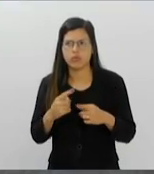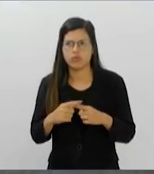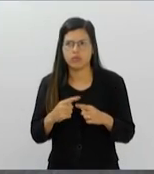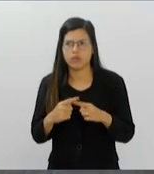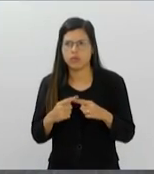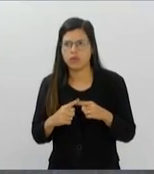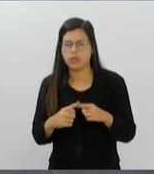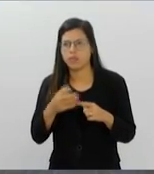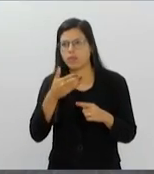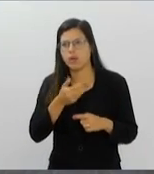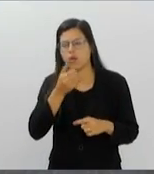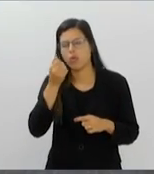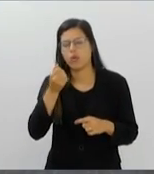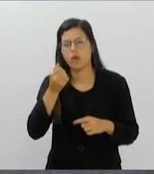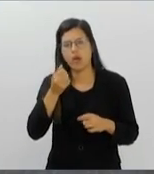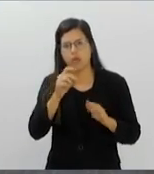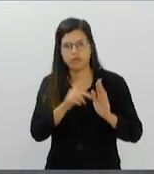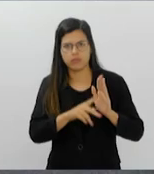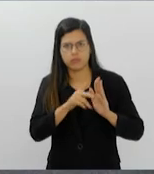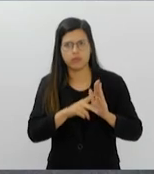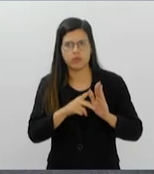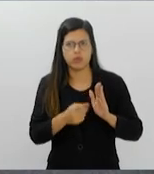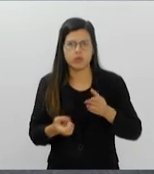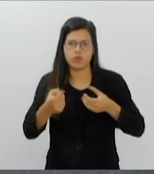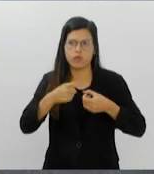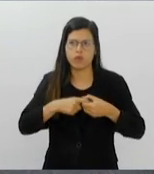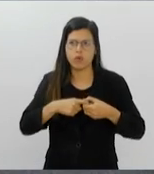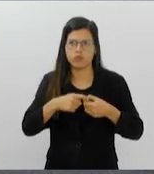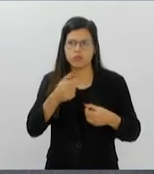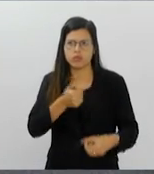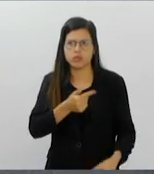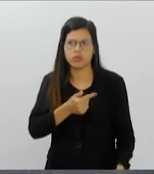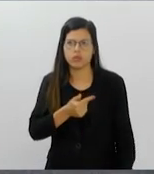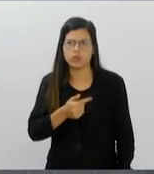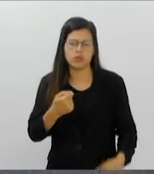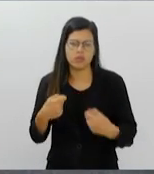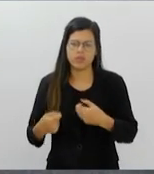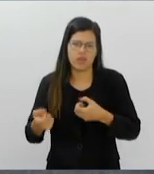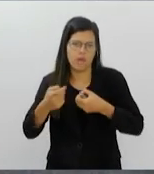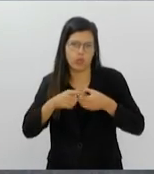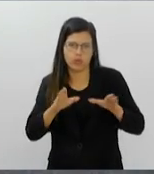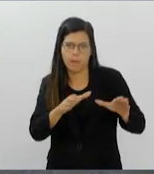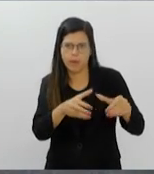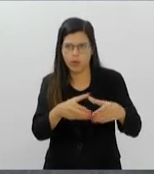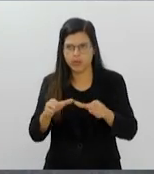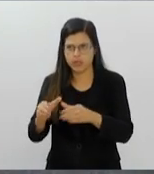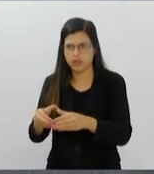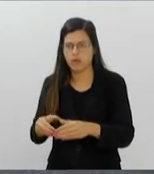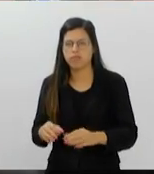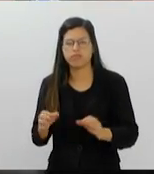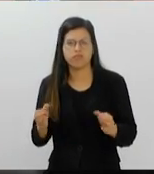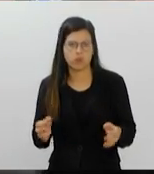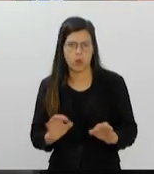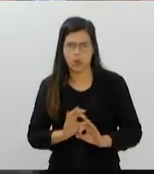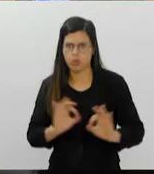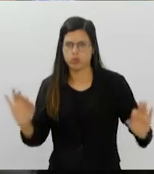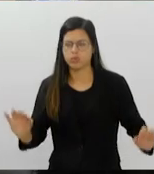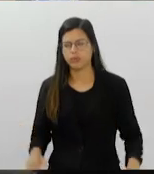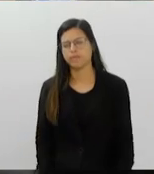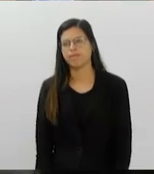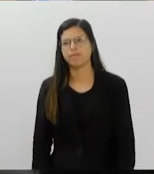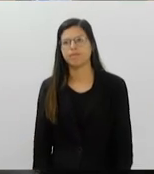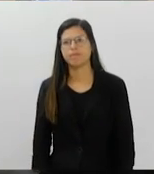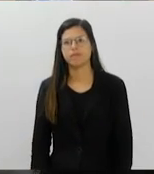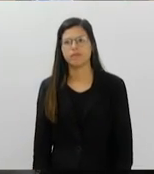melhorar o projeto, em segunda, porque aí ele não precisa voltar às comissões. Perfeito, então.